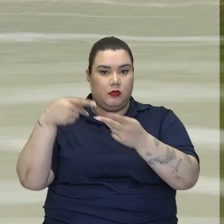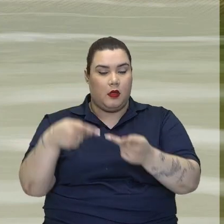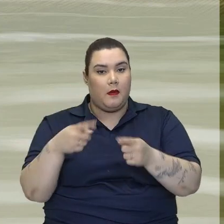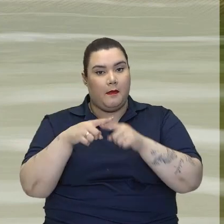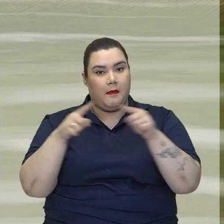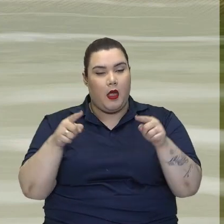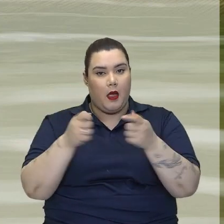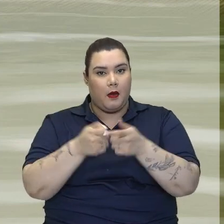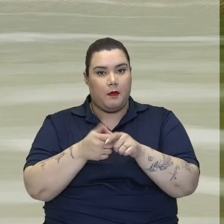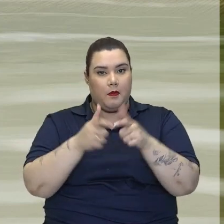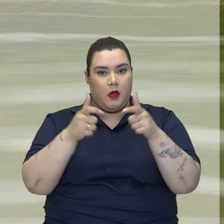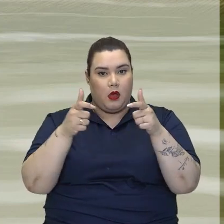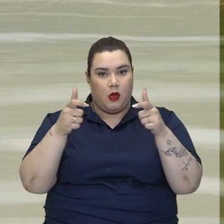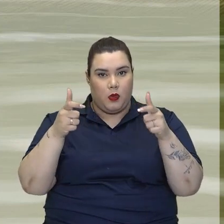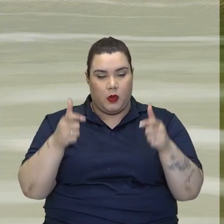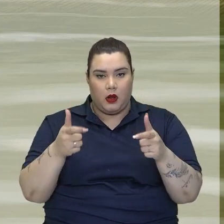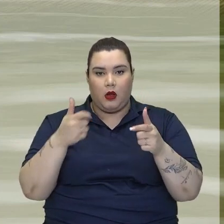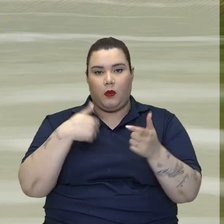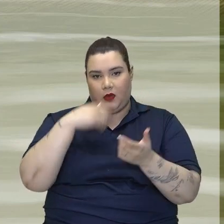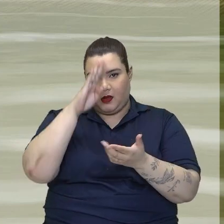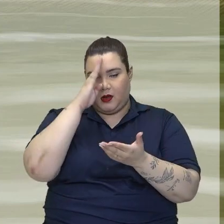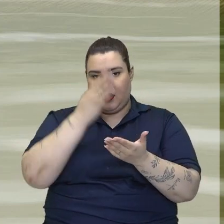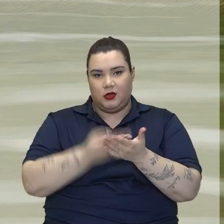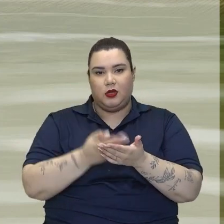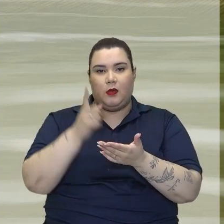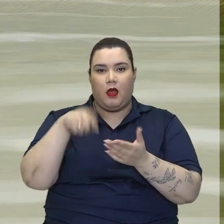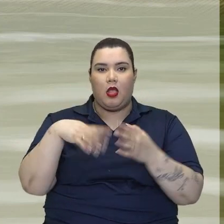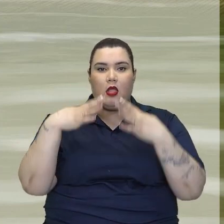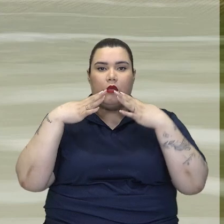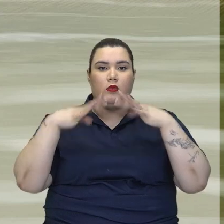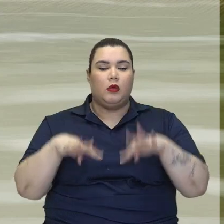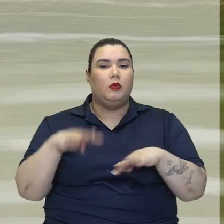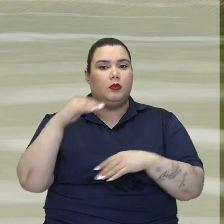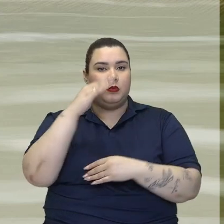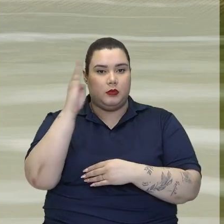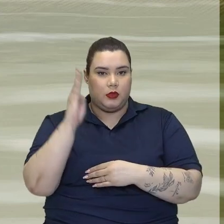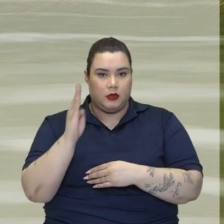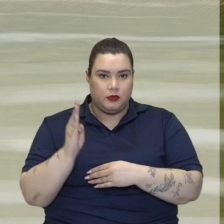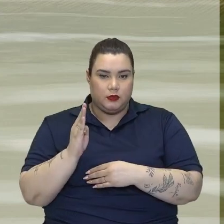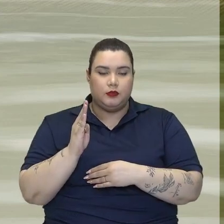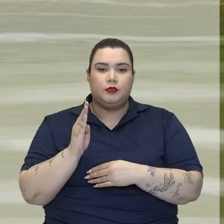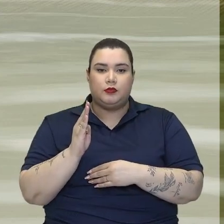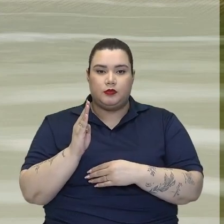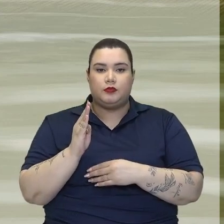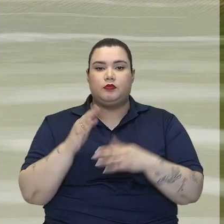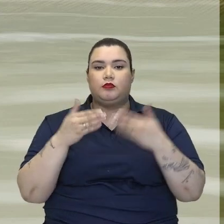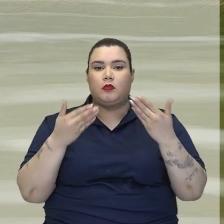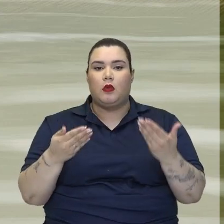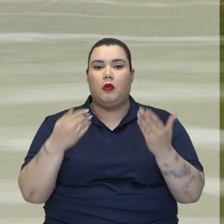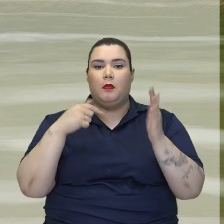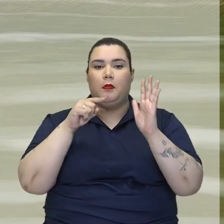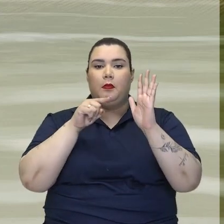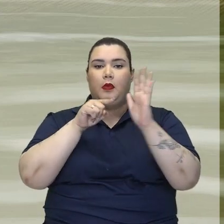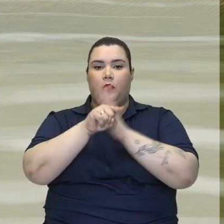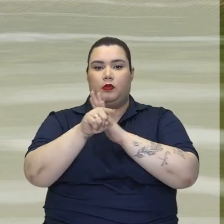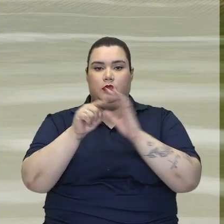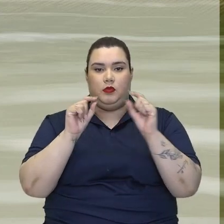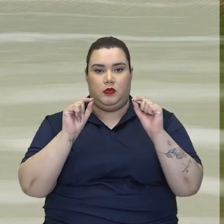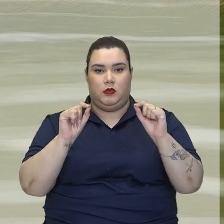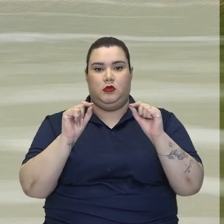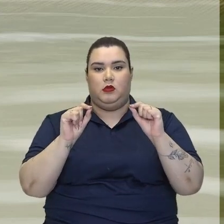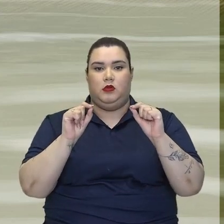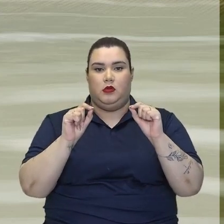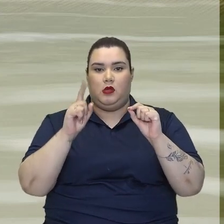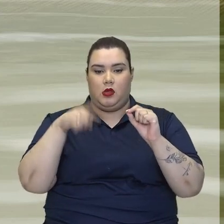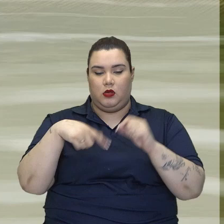nossos estudantes, eu acredito, são brasileiros. Vou perguntar para vocês, basta dizer